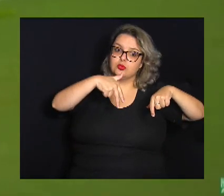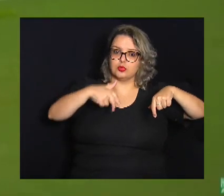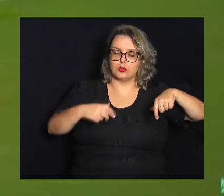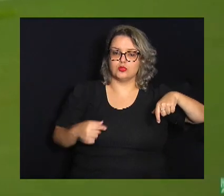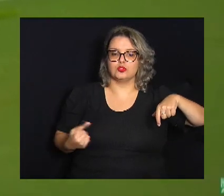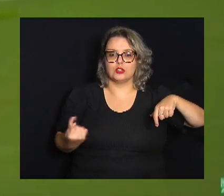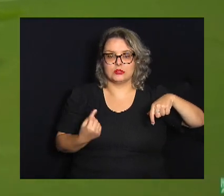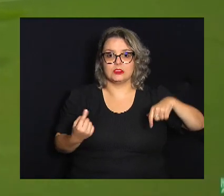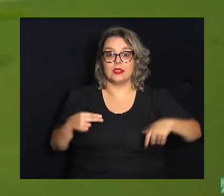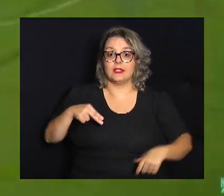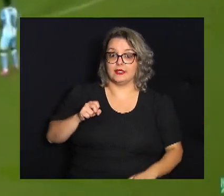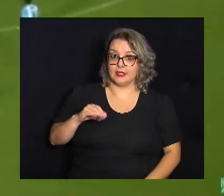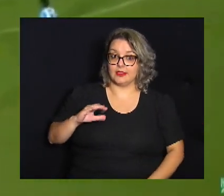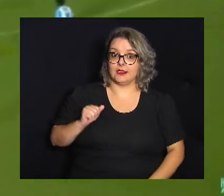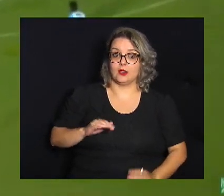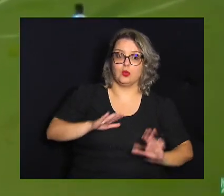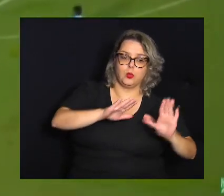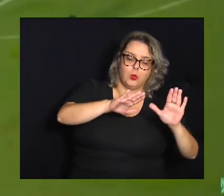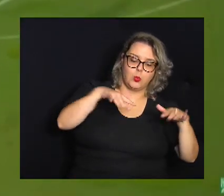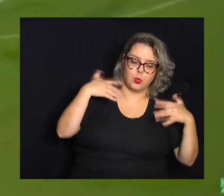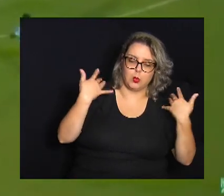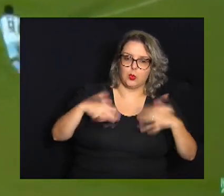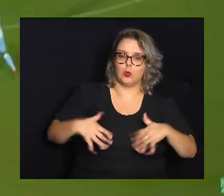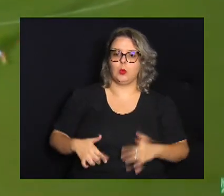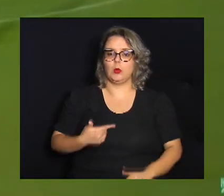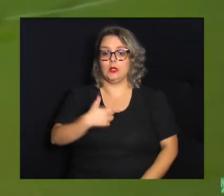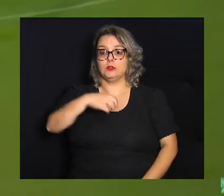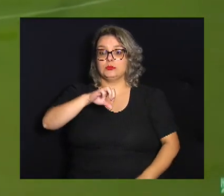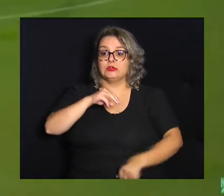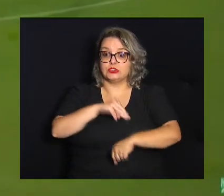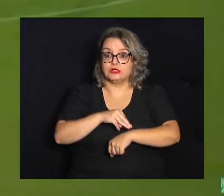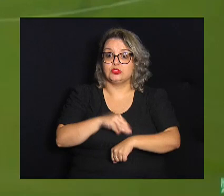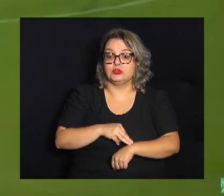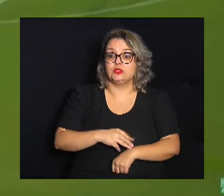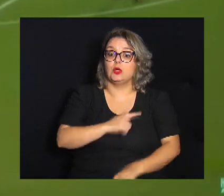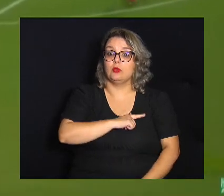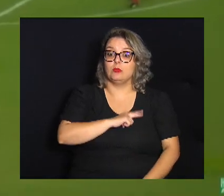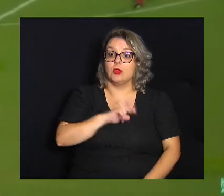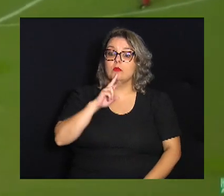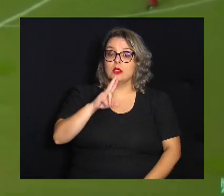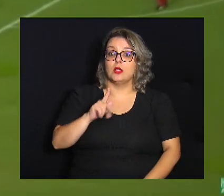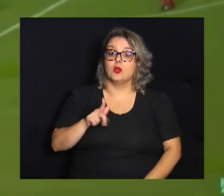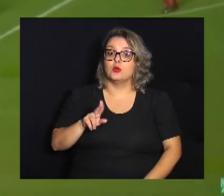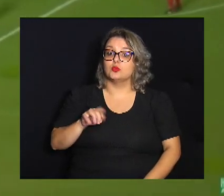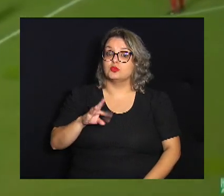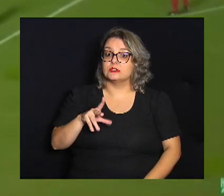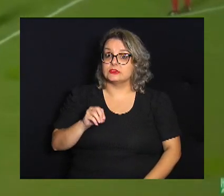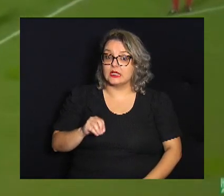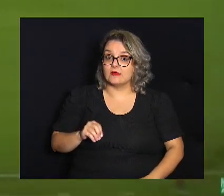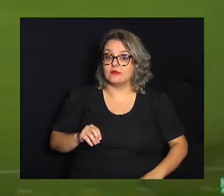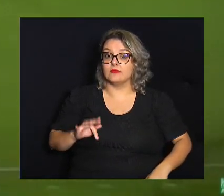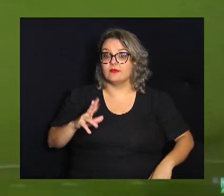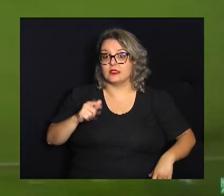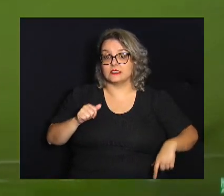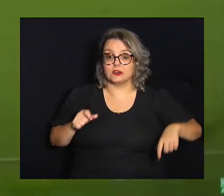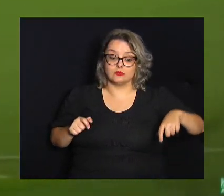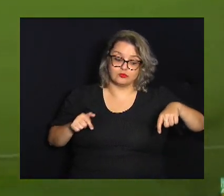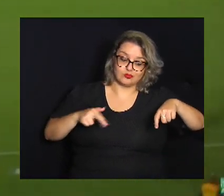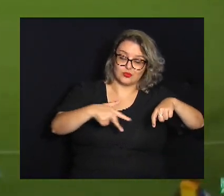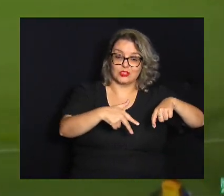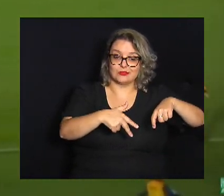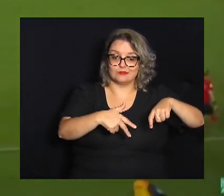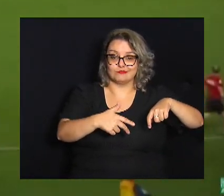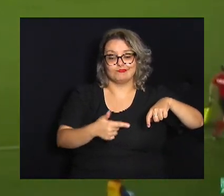Neneca conseguiu espalmar. Aos 29 minutos, o Bugre respondeu com Gustavo França, que bateu colocado, mas